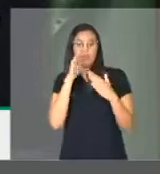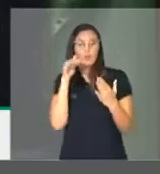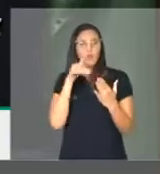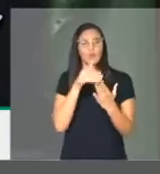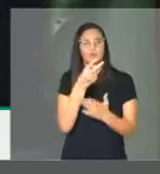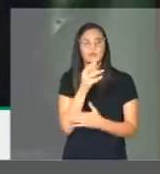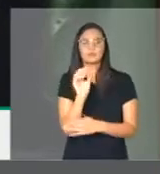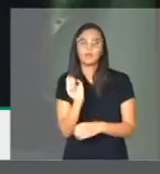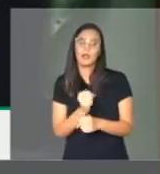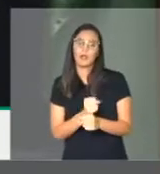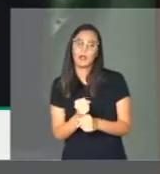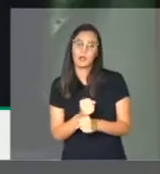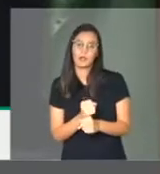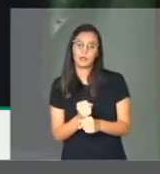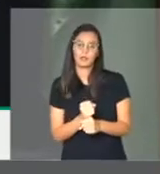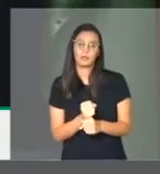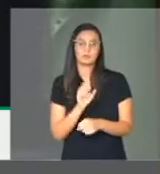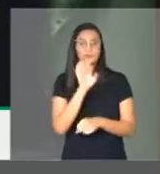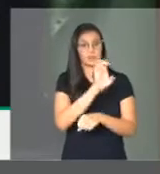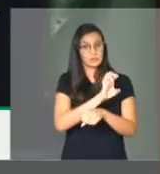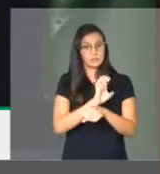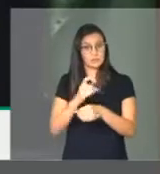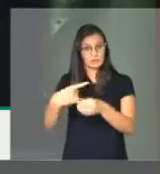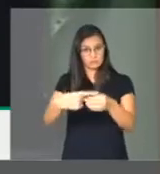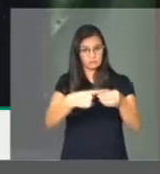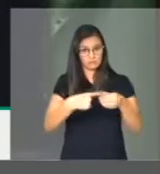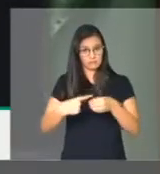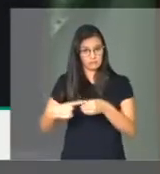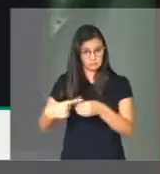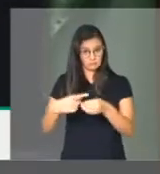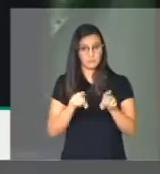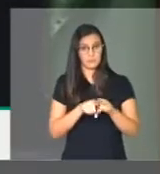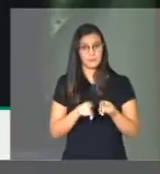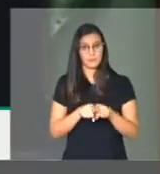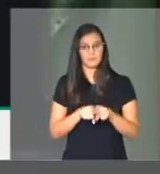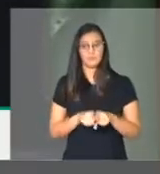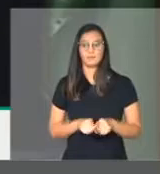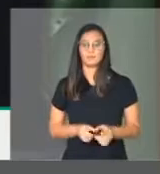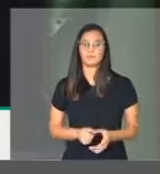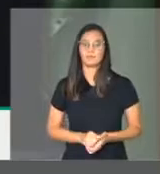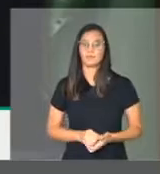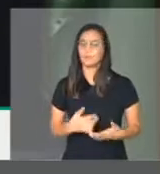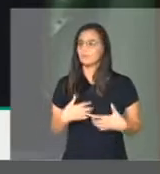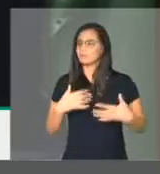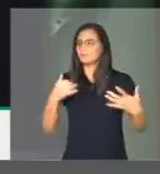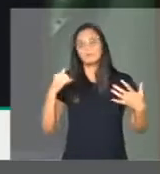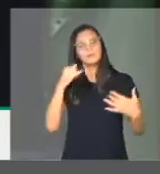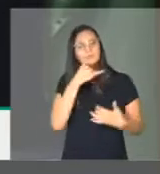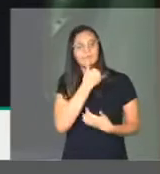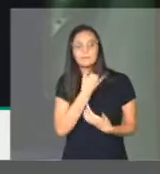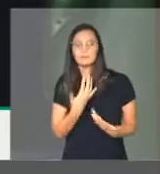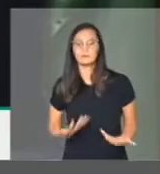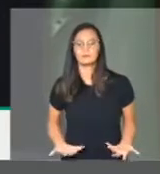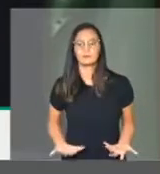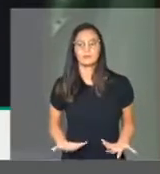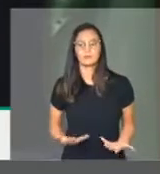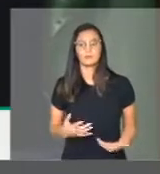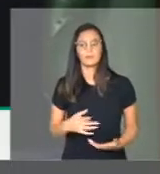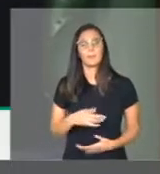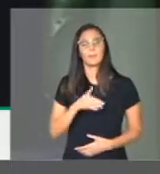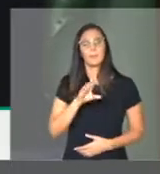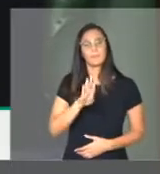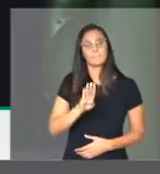30 anos por estados e municípios. É constrangedor, deputado Bebeto, deputado